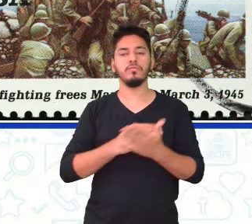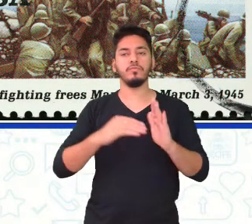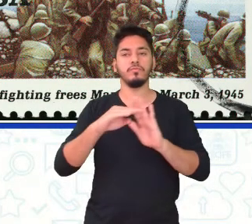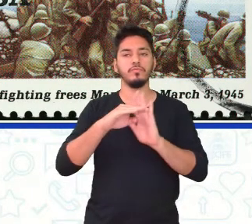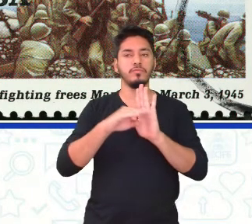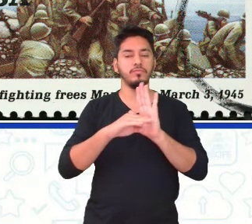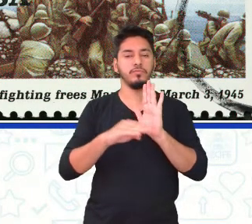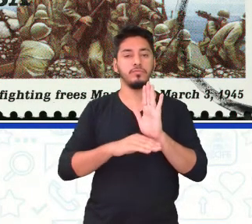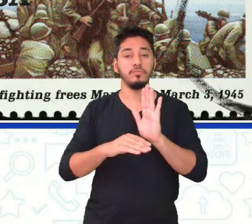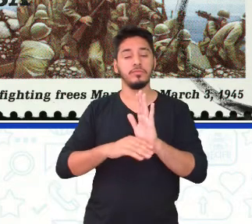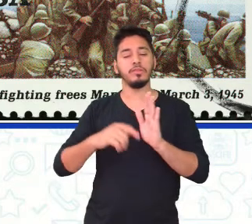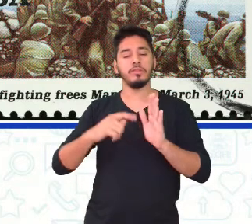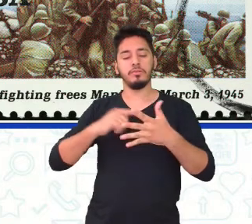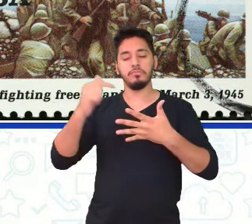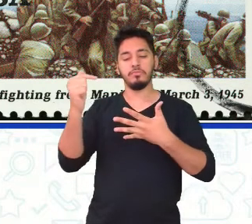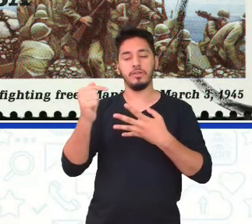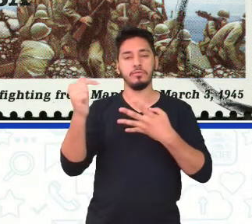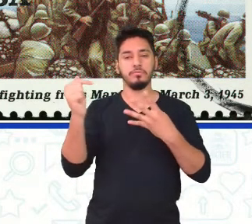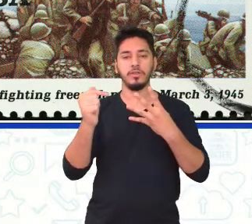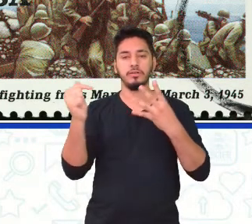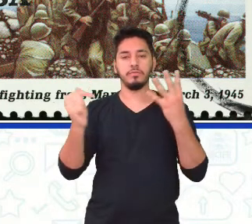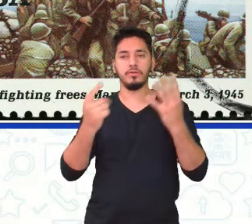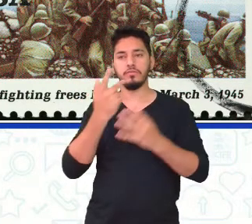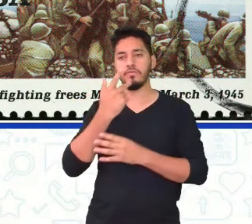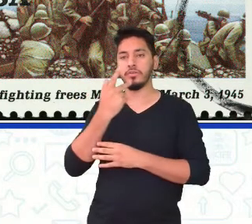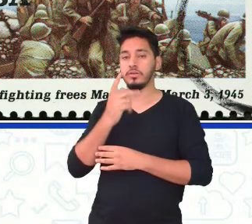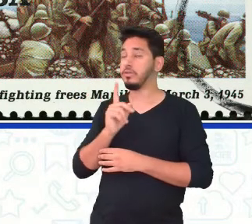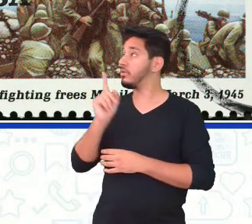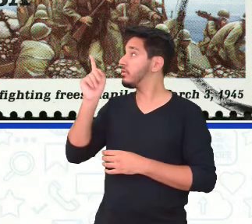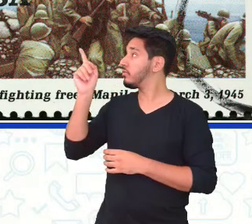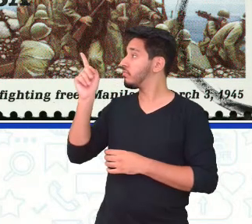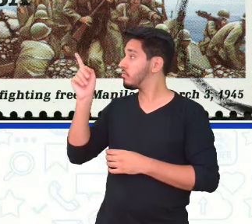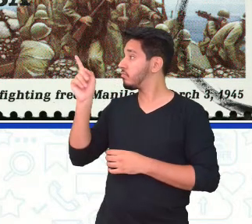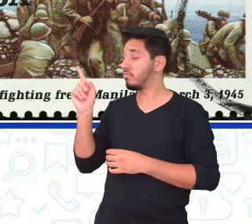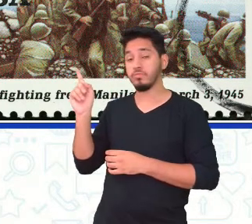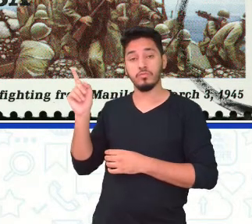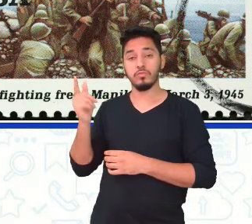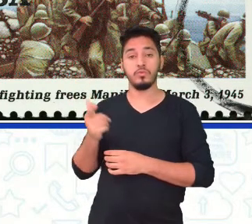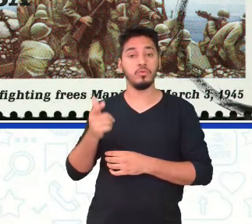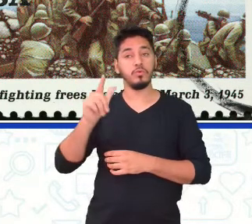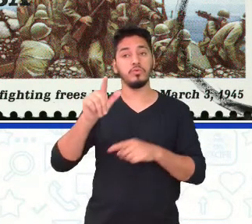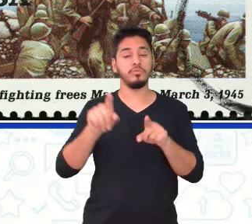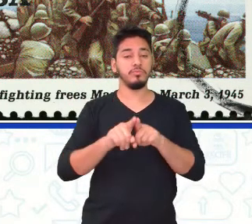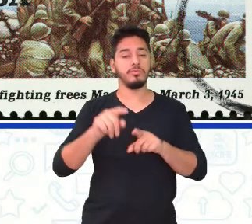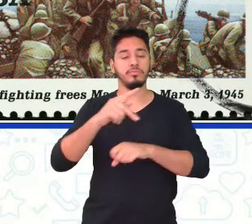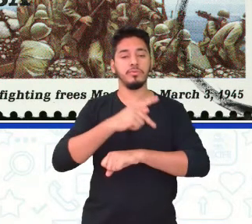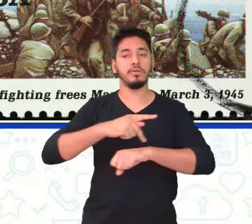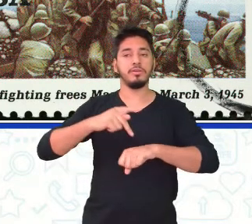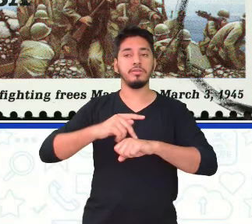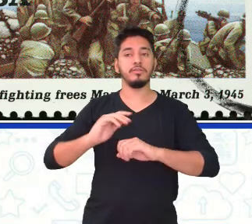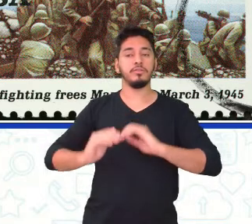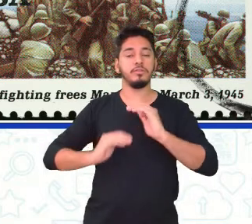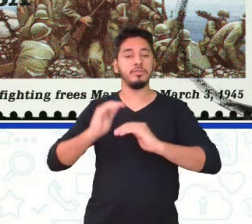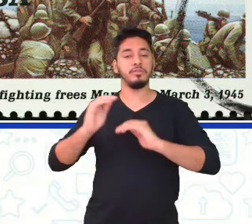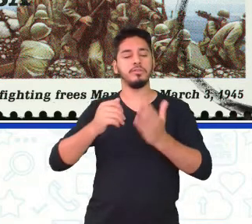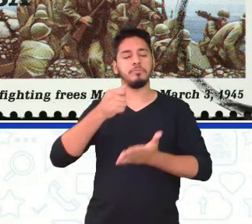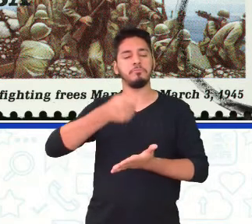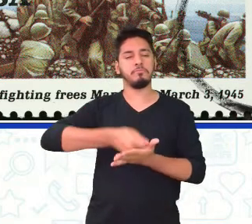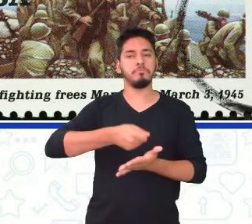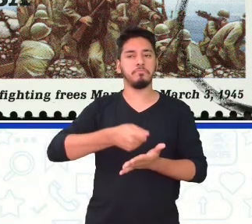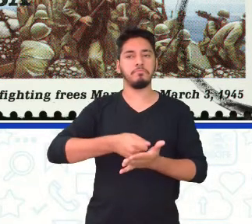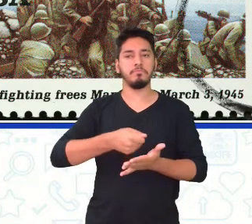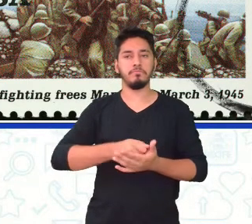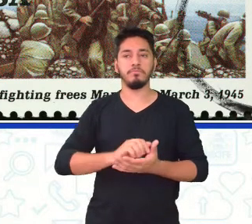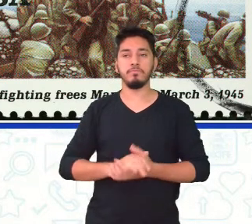ideologia expansionista alemã, certo? E de outros países, onde se desenvolveram esses regimes totalitários,